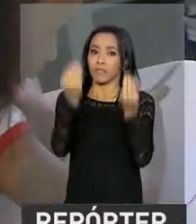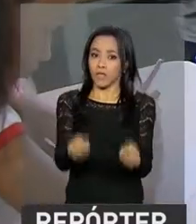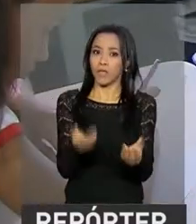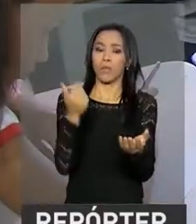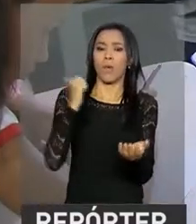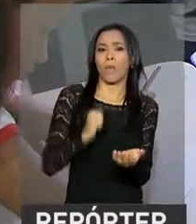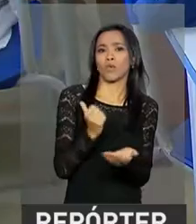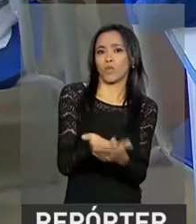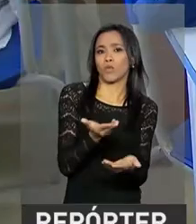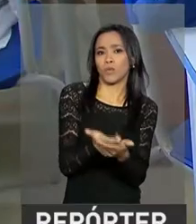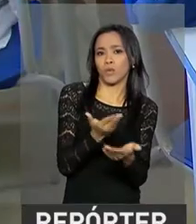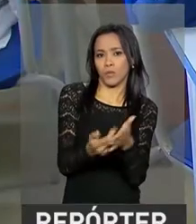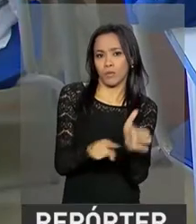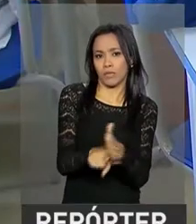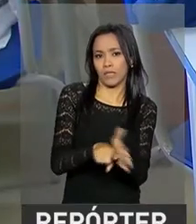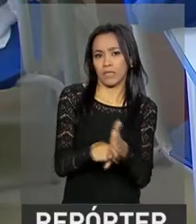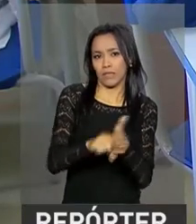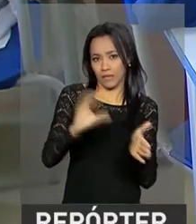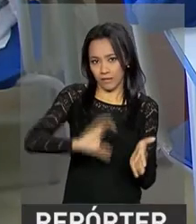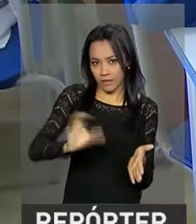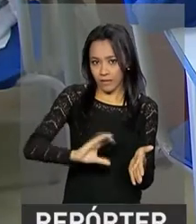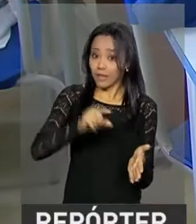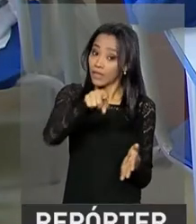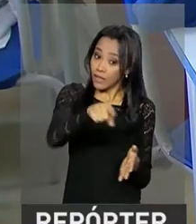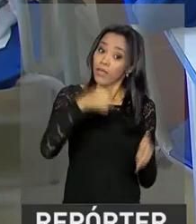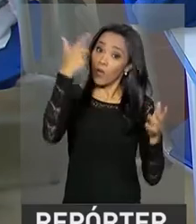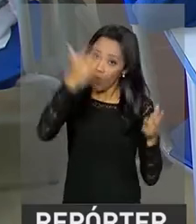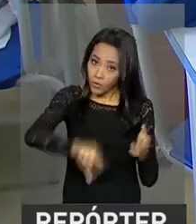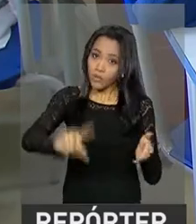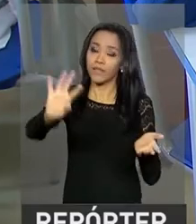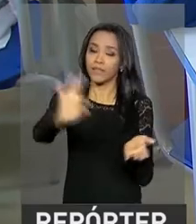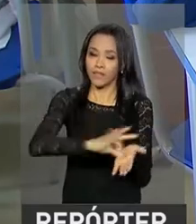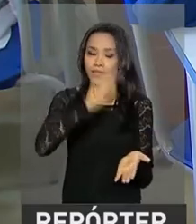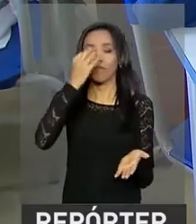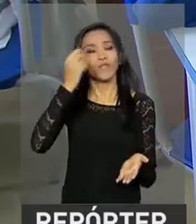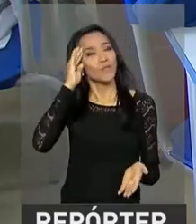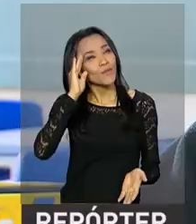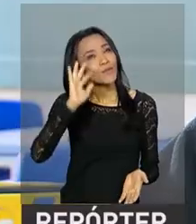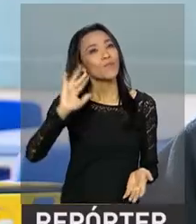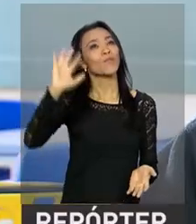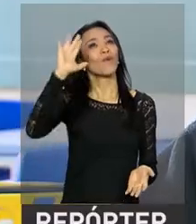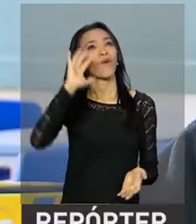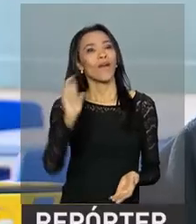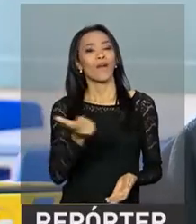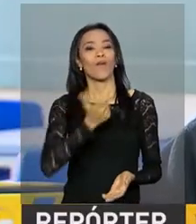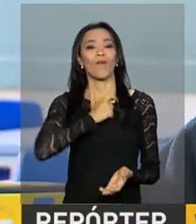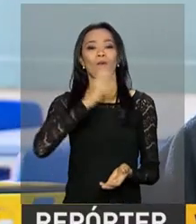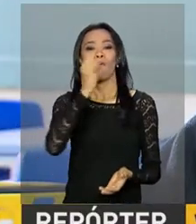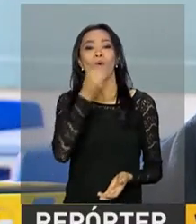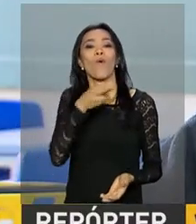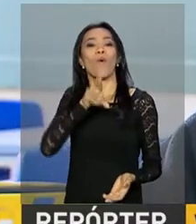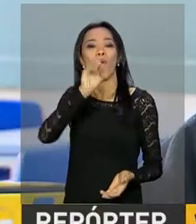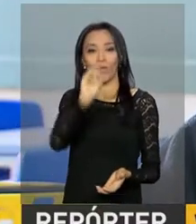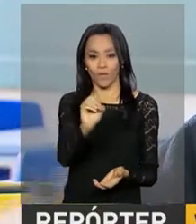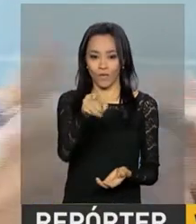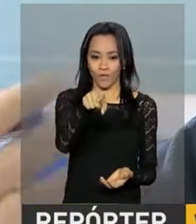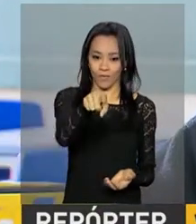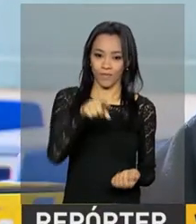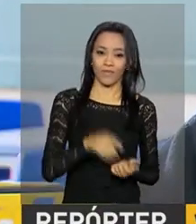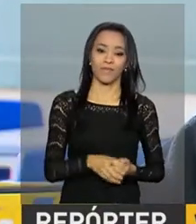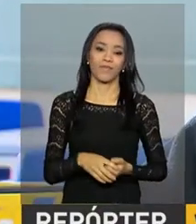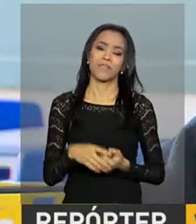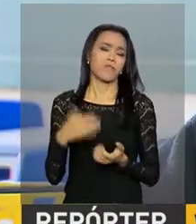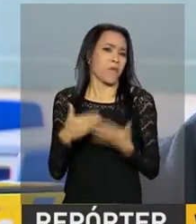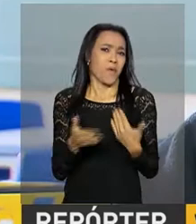iniciação científica. Está inscrito para a edição deste ano e sonha com o ouro. Sempre esperando o ouro, a gente sempre tem, mas qualquer